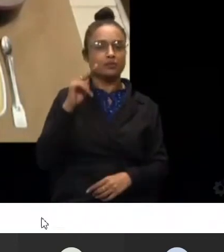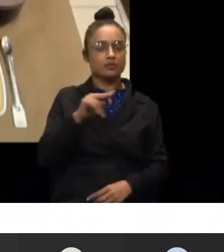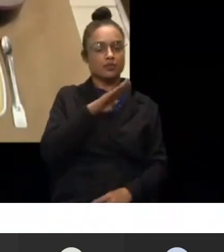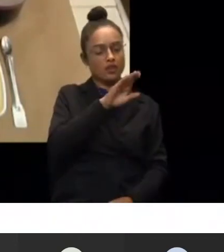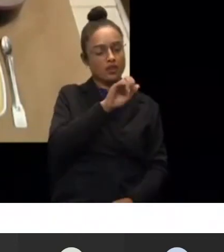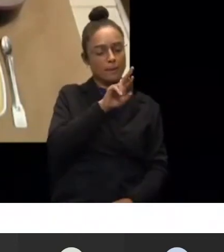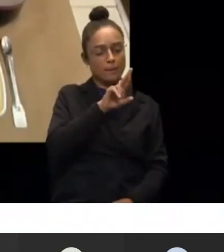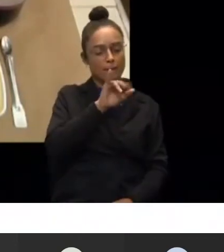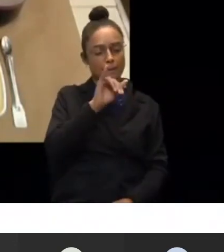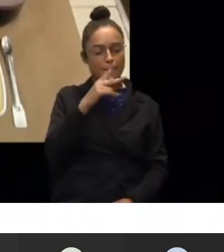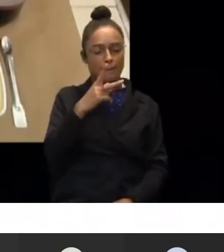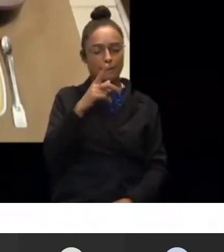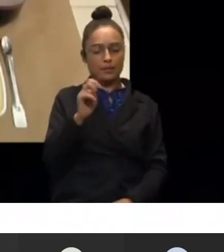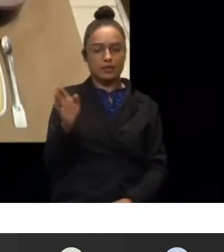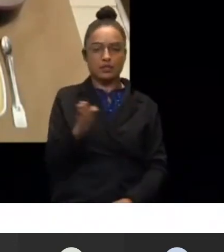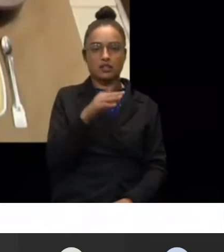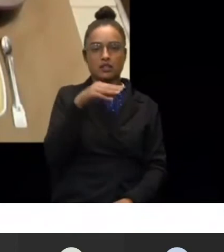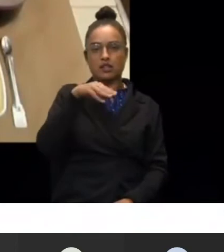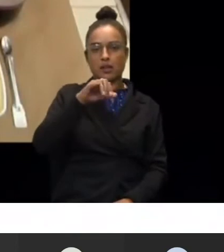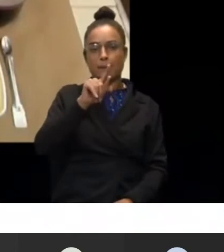barrinha magnética.